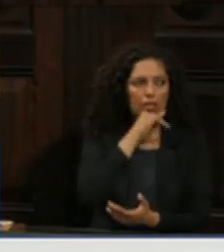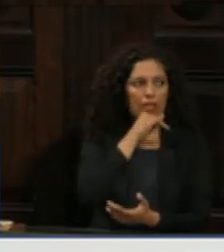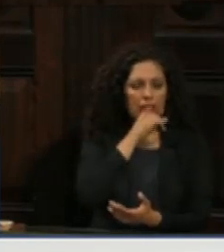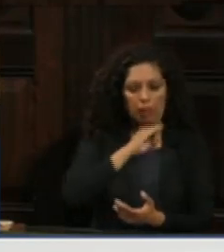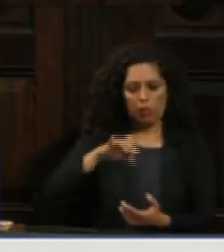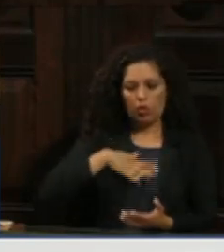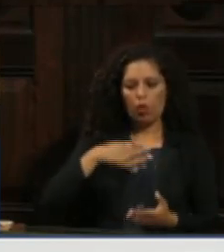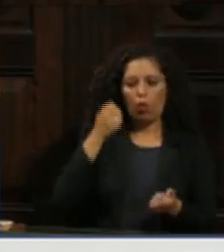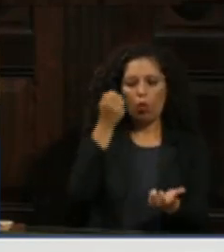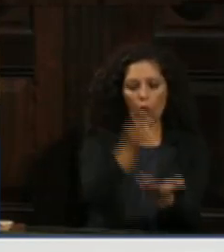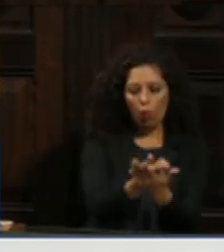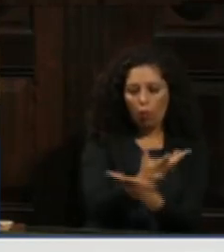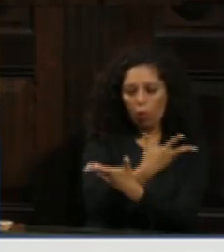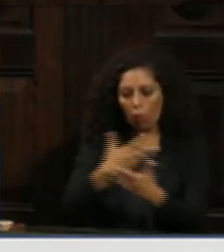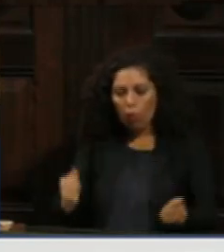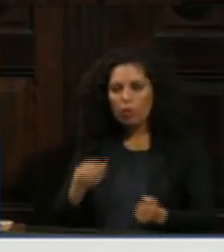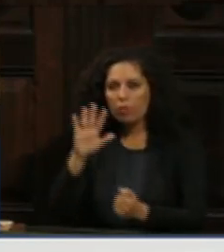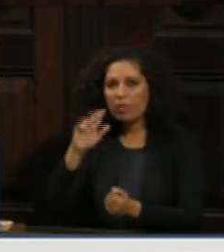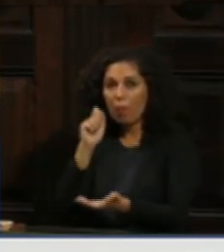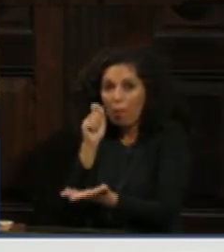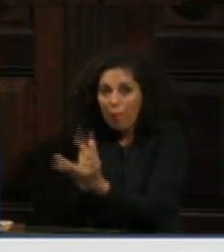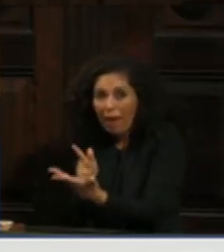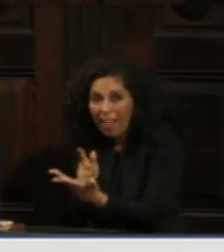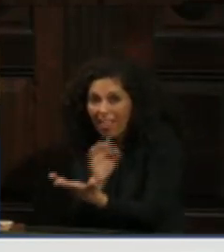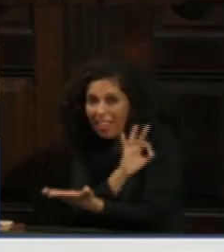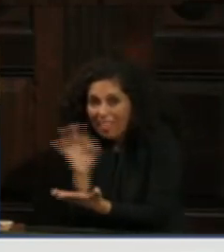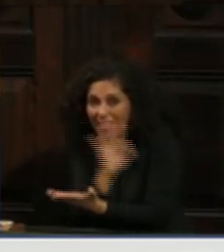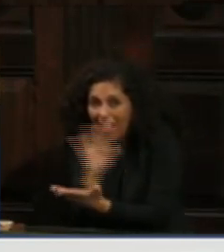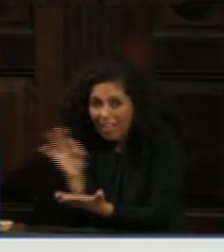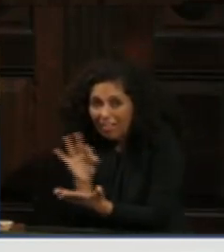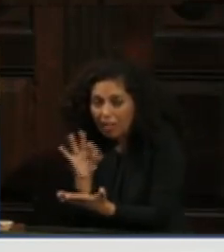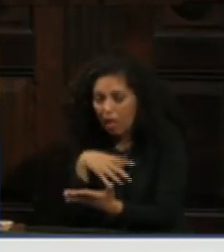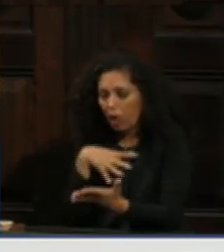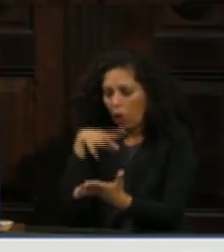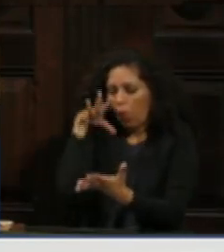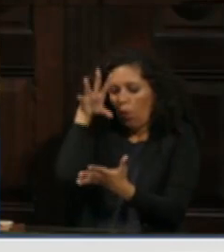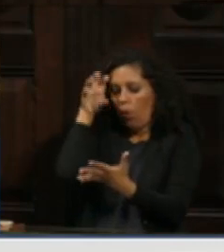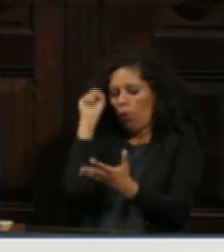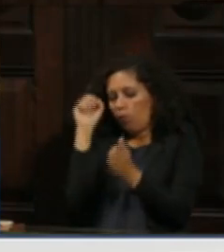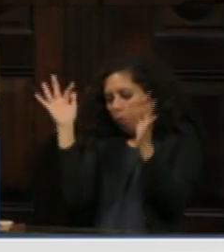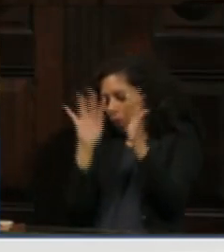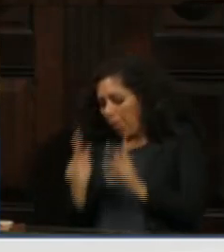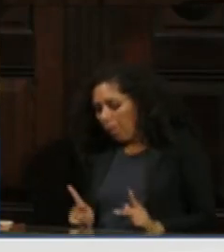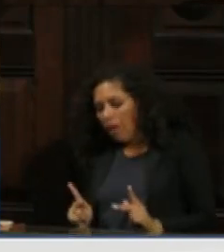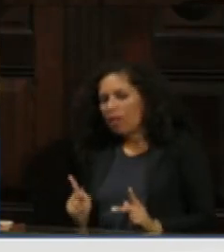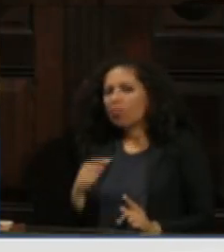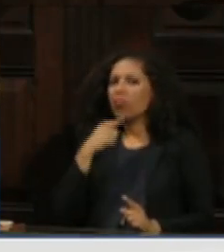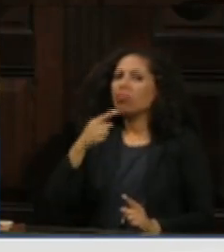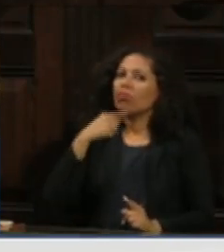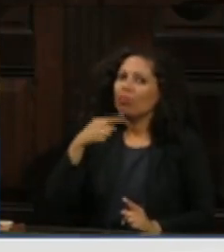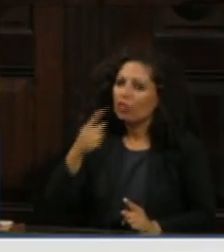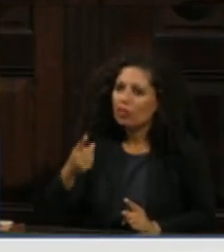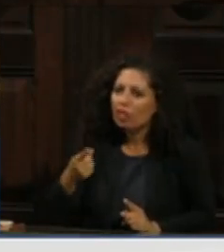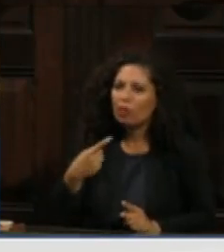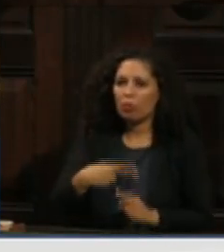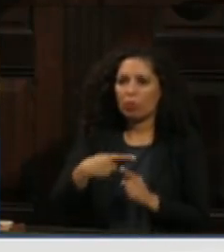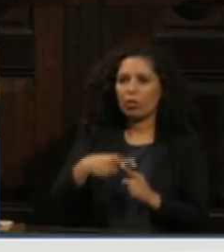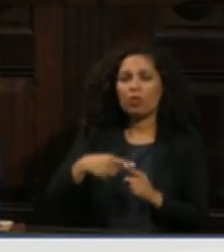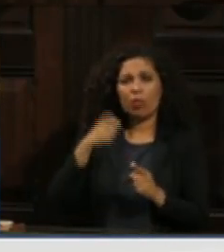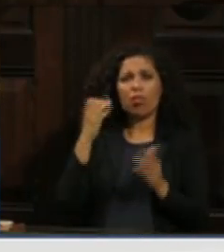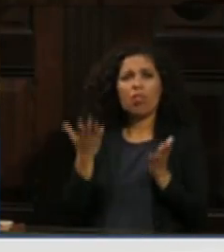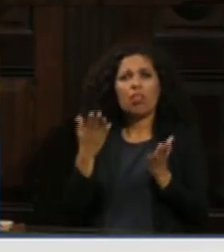somos desonestos. Houve uma mudança, né, na frase, até que se prove o contrário, todos são inocentes. Aqui não, aqui